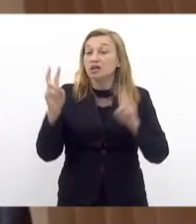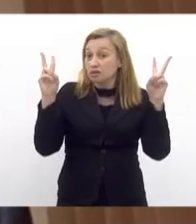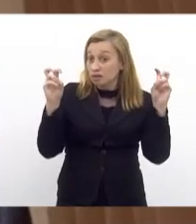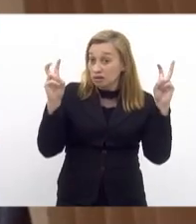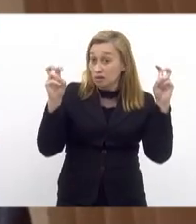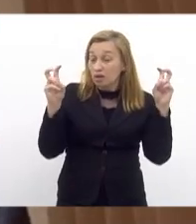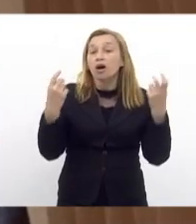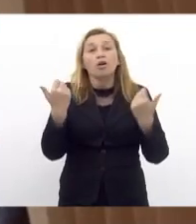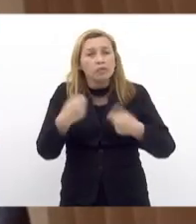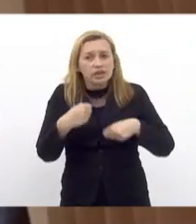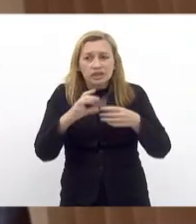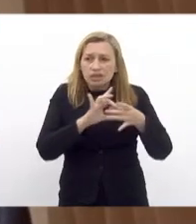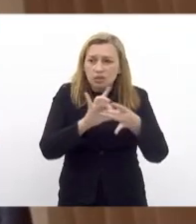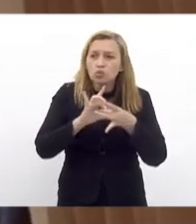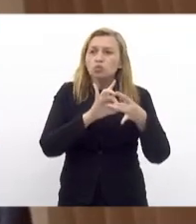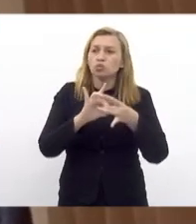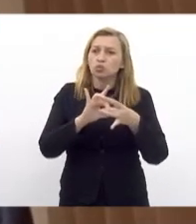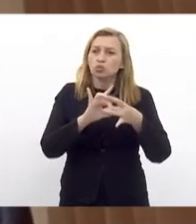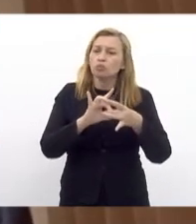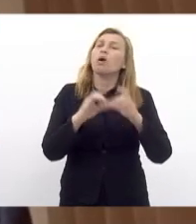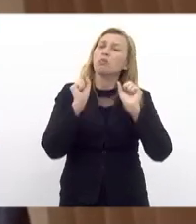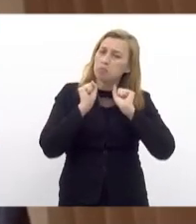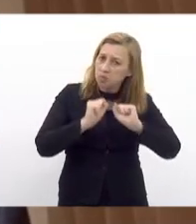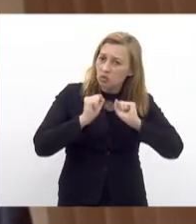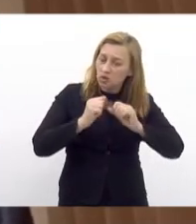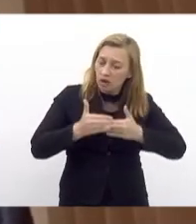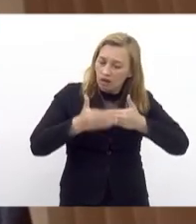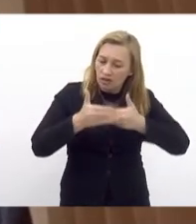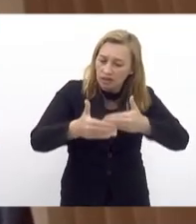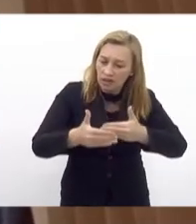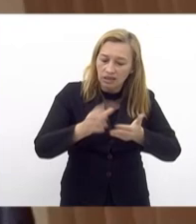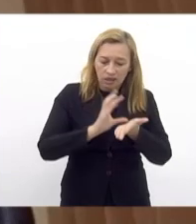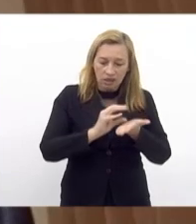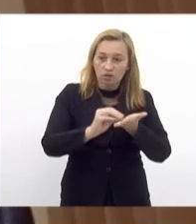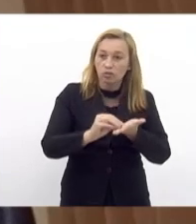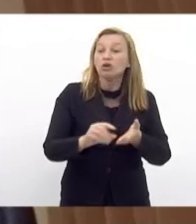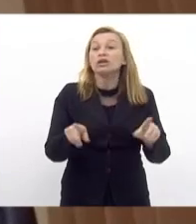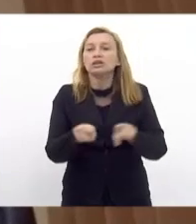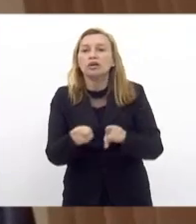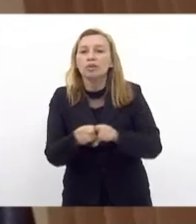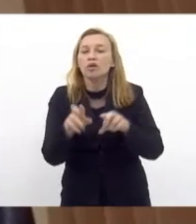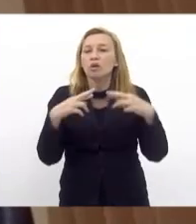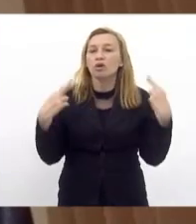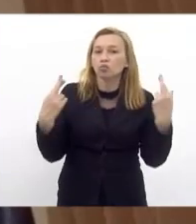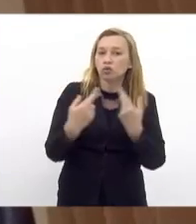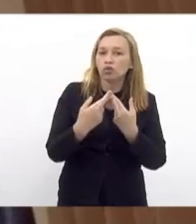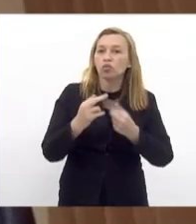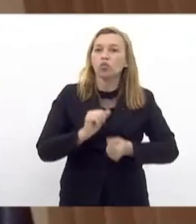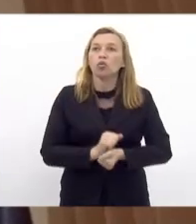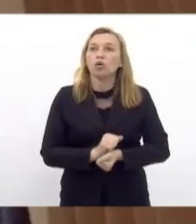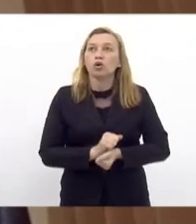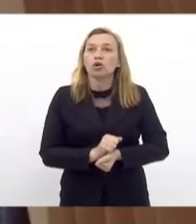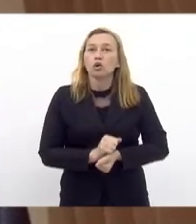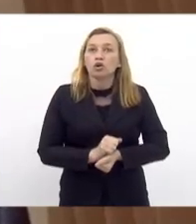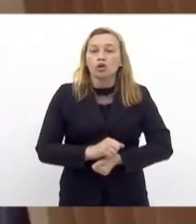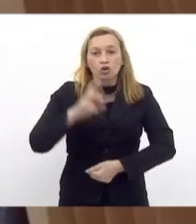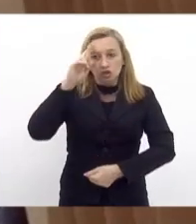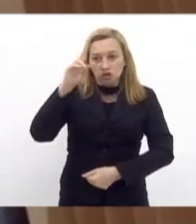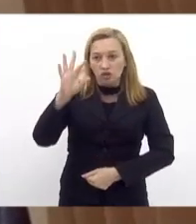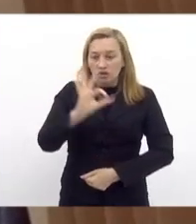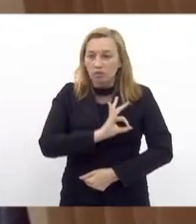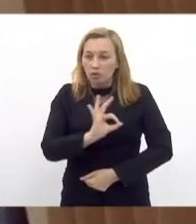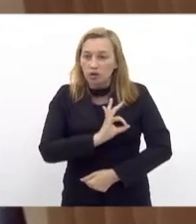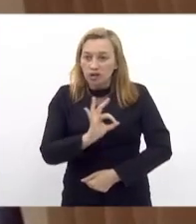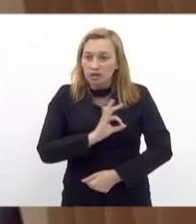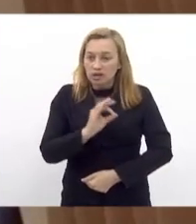E a gente precisa se unir para poder avançar nas nossas pautas. Tive também uma reunião com o novo comandante da